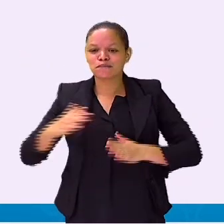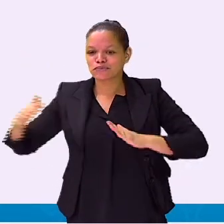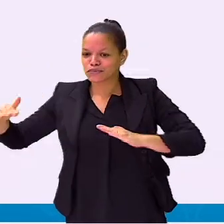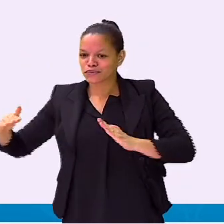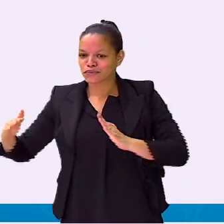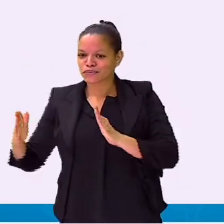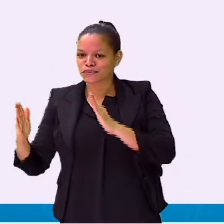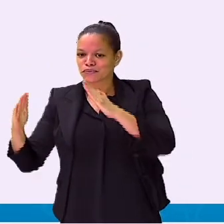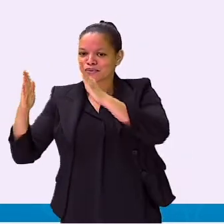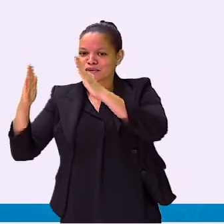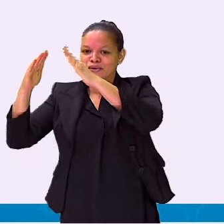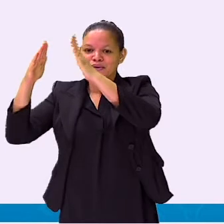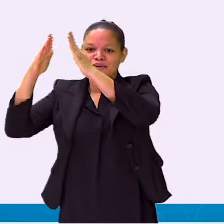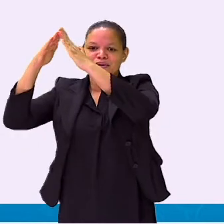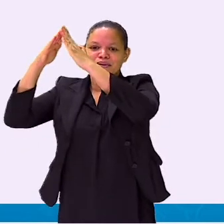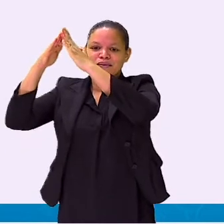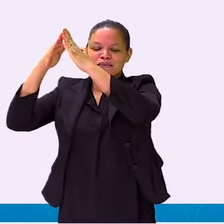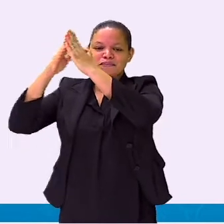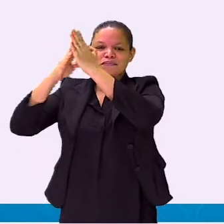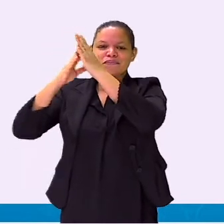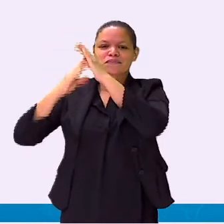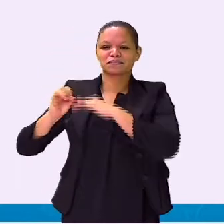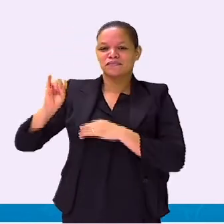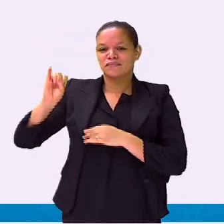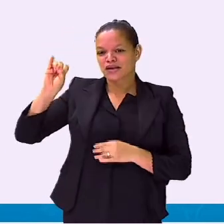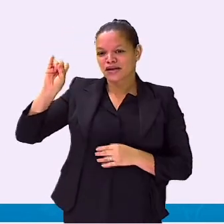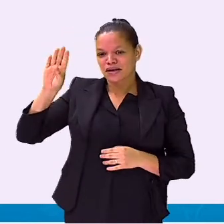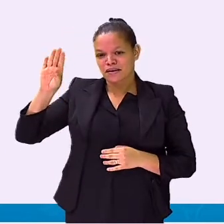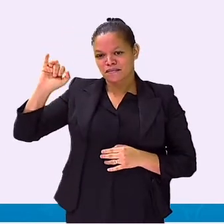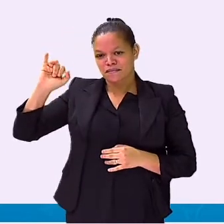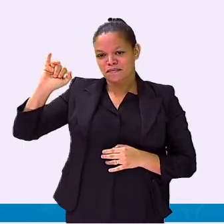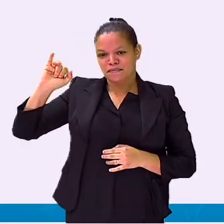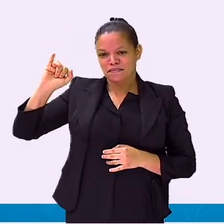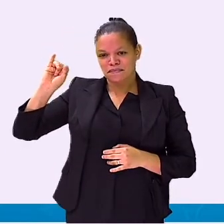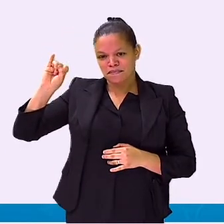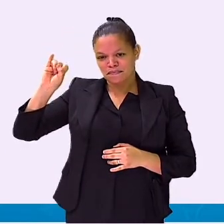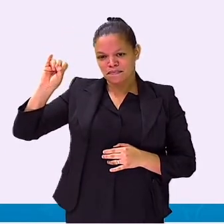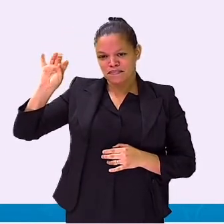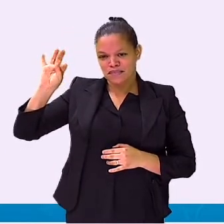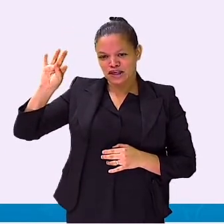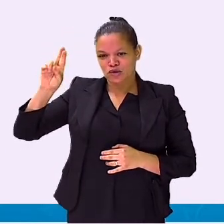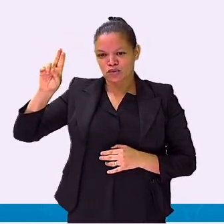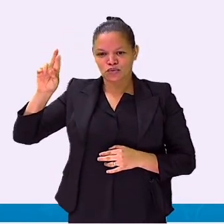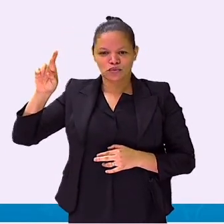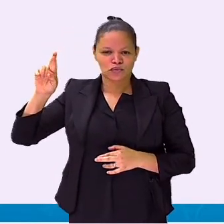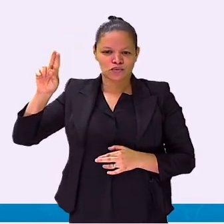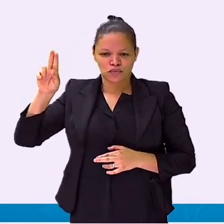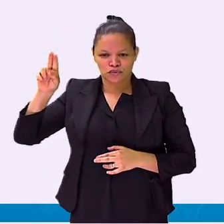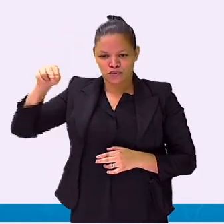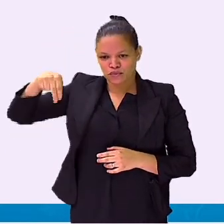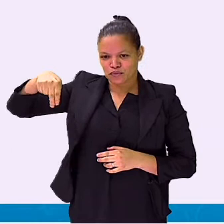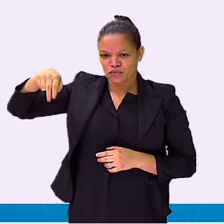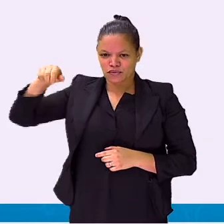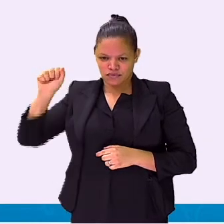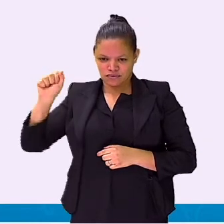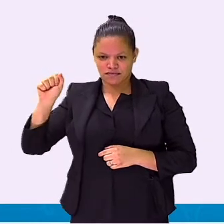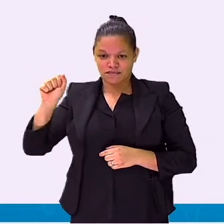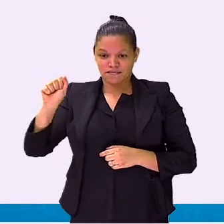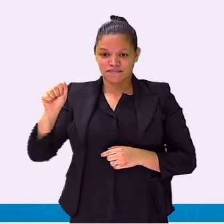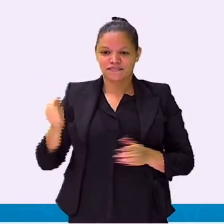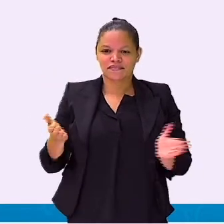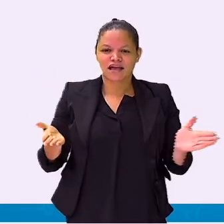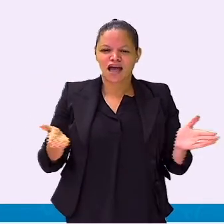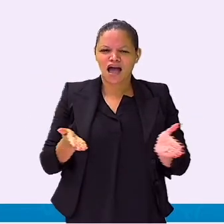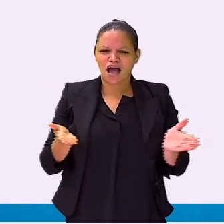os nossos conhecimentos, nós vamos entrar nas atividades. Você pode estar corrigindo a atividade da plataforma junto